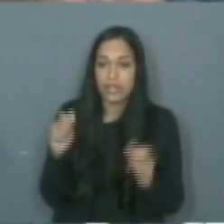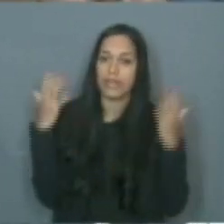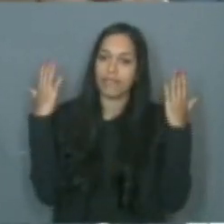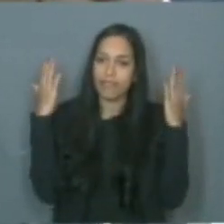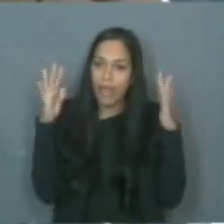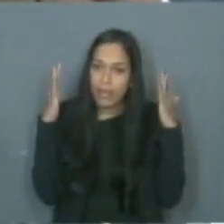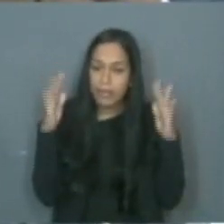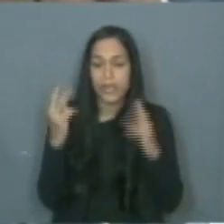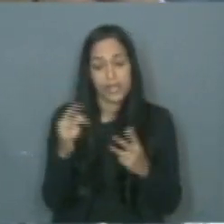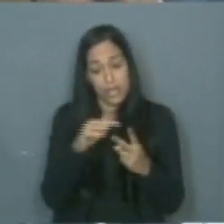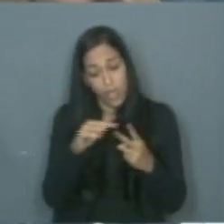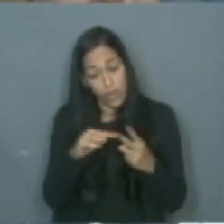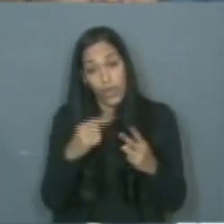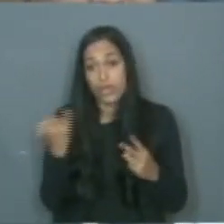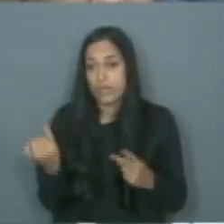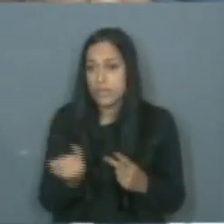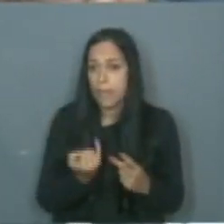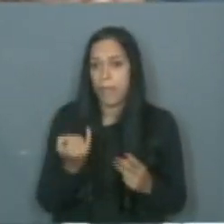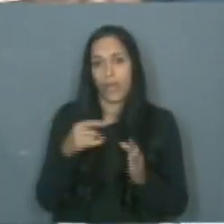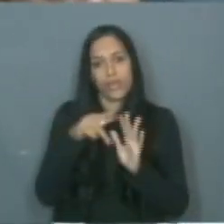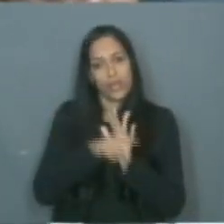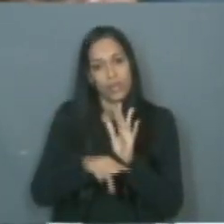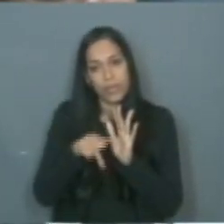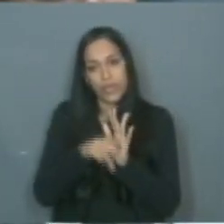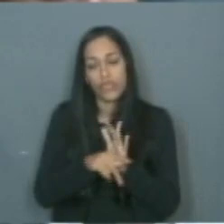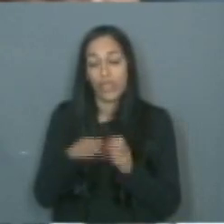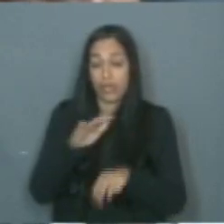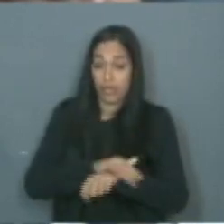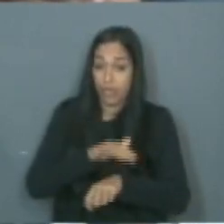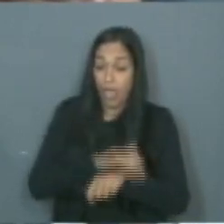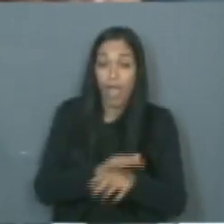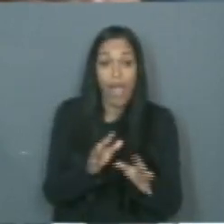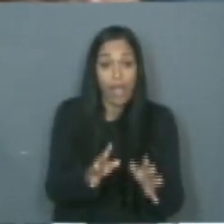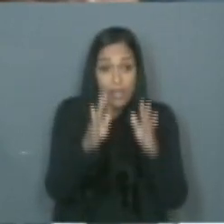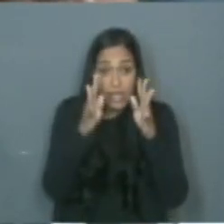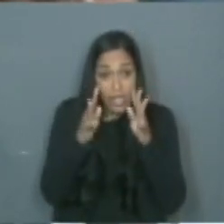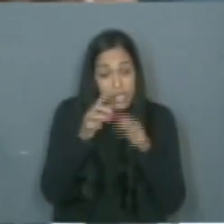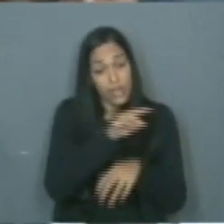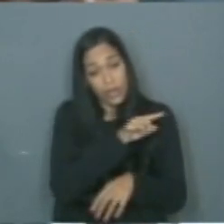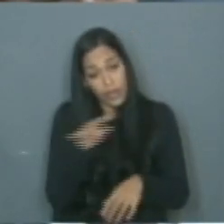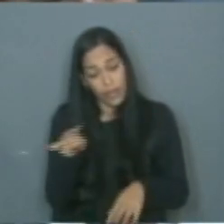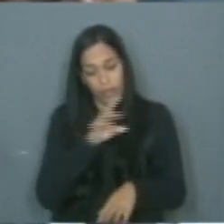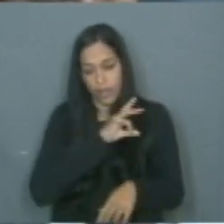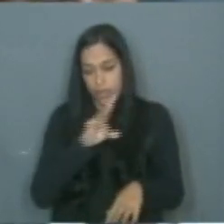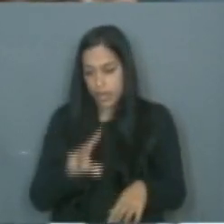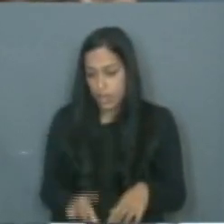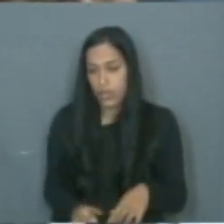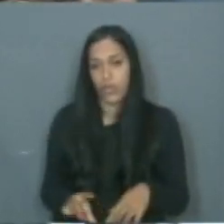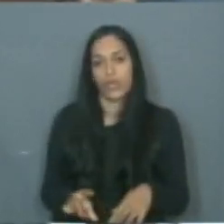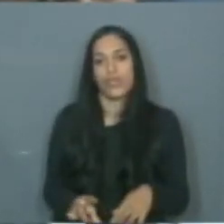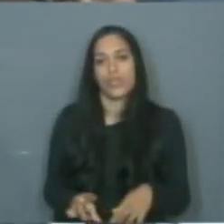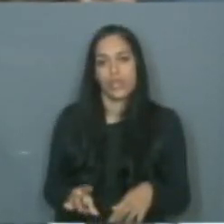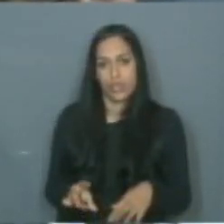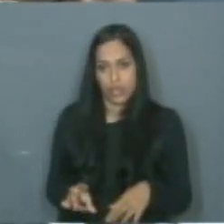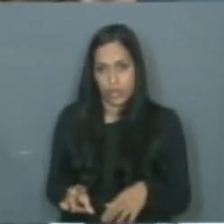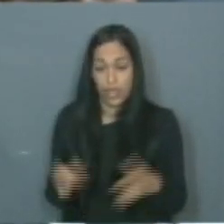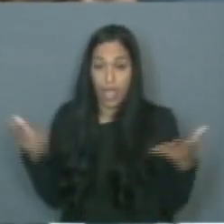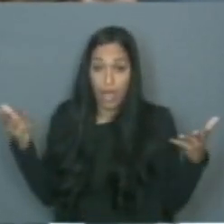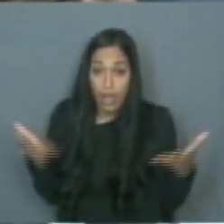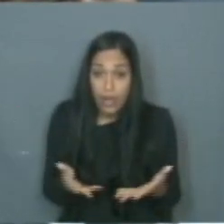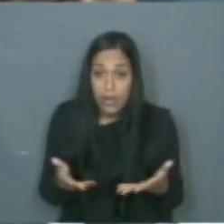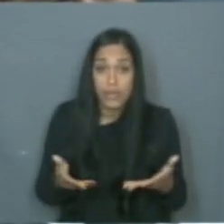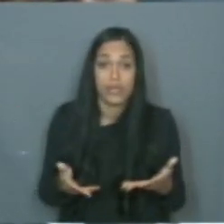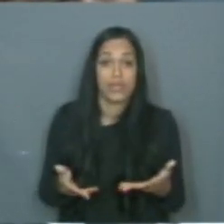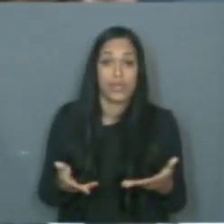Excelência, 2 importantes projetos, e quero chamar a atenção dessa casa e dos vereadores. Inclusive, agora há